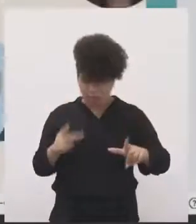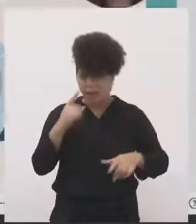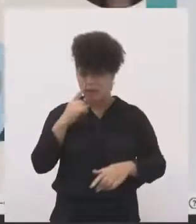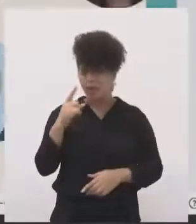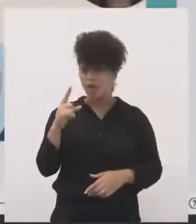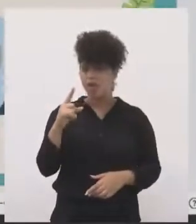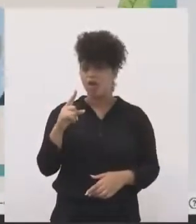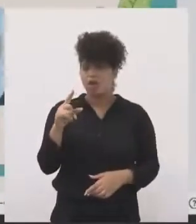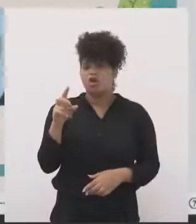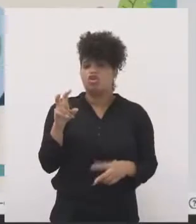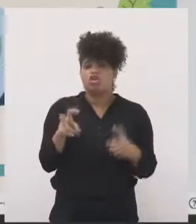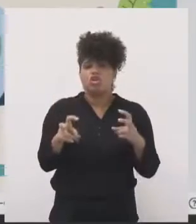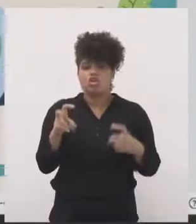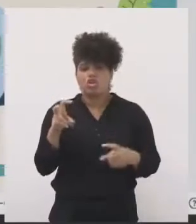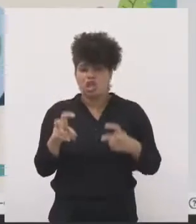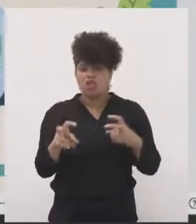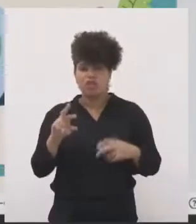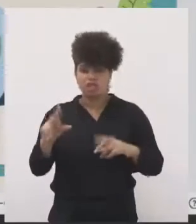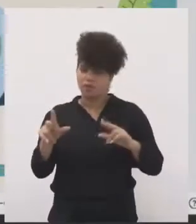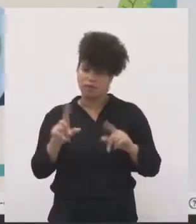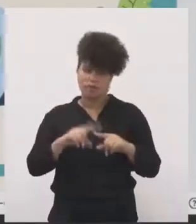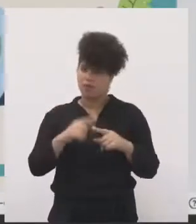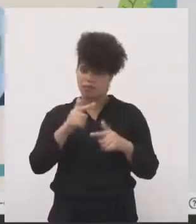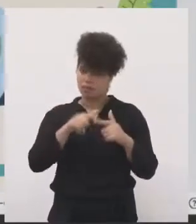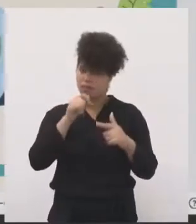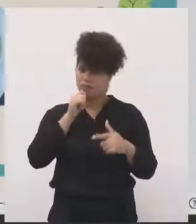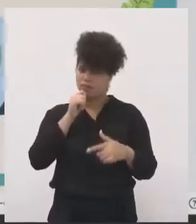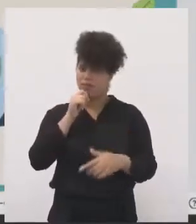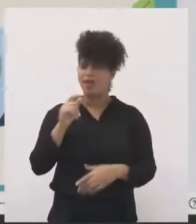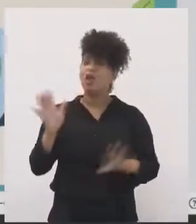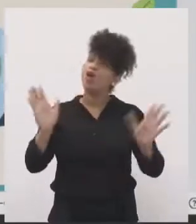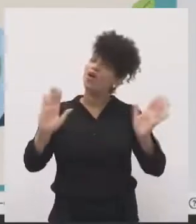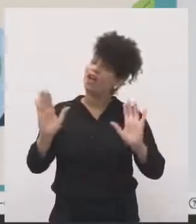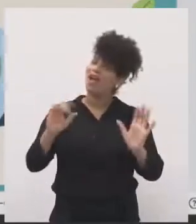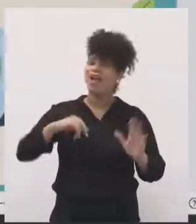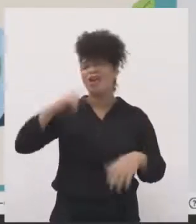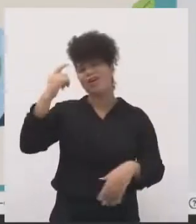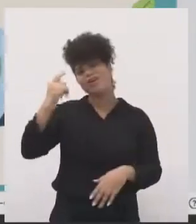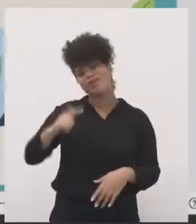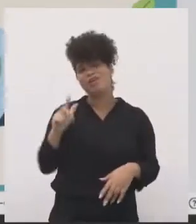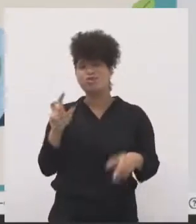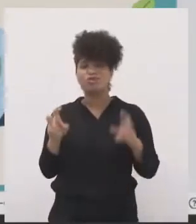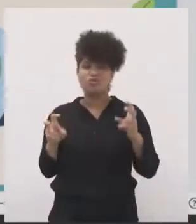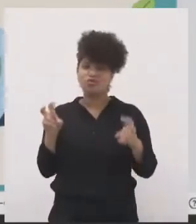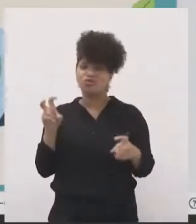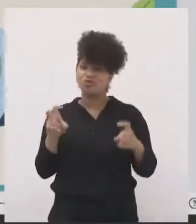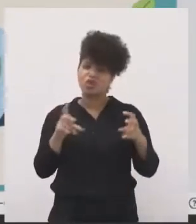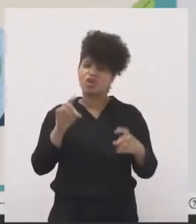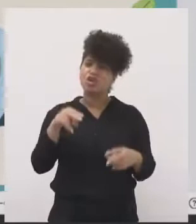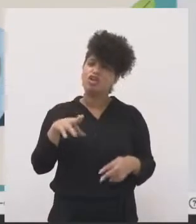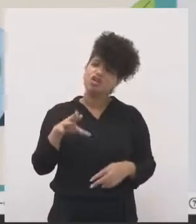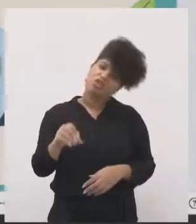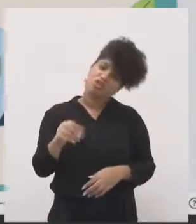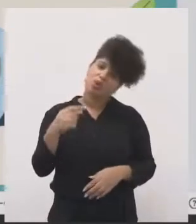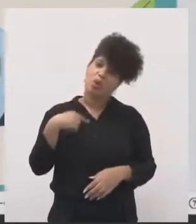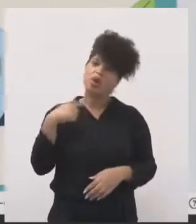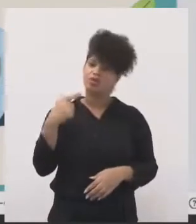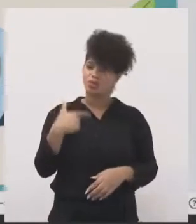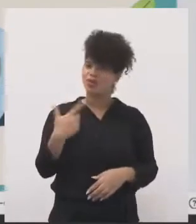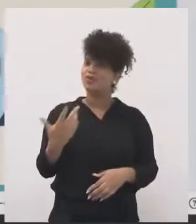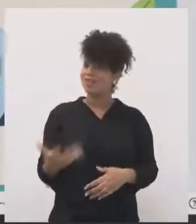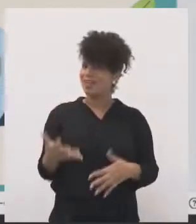mas não tem problema. Então, eu fui colocando a historinha. Olá, eu sou um dinossauro, eu sou o Dino Filipino, eu sou um dinossauro